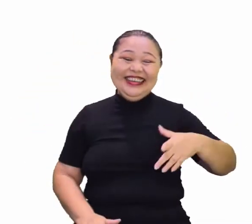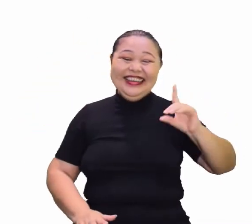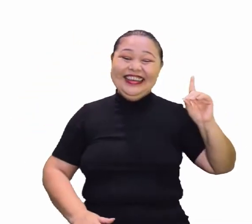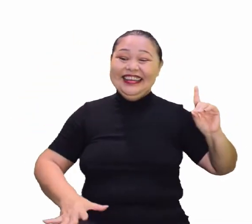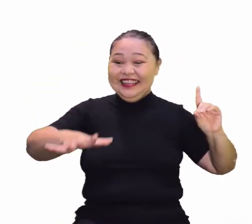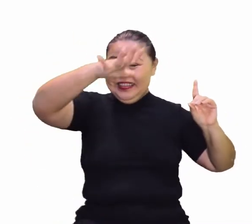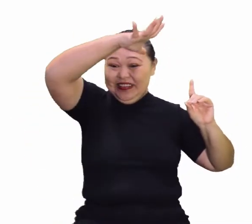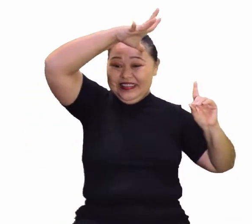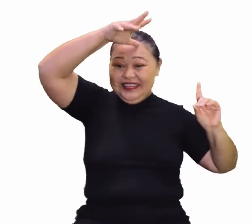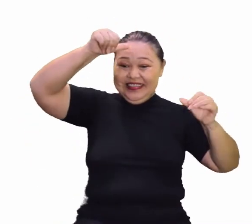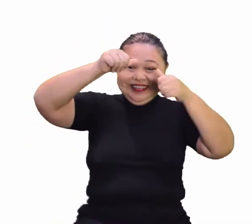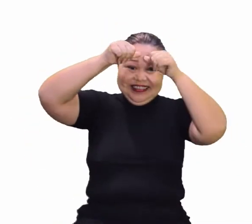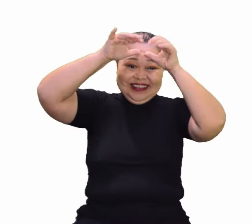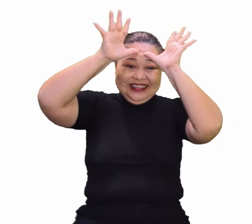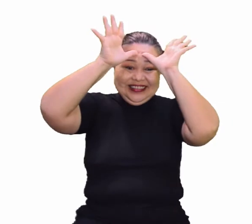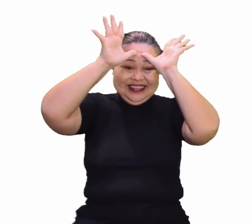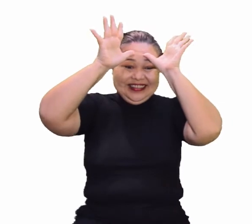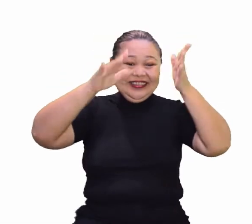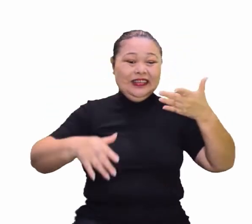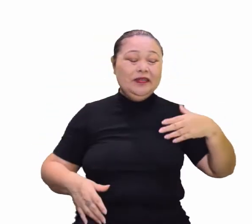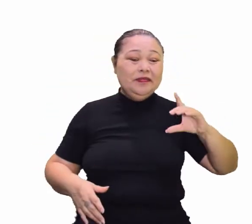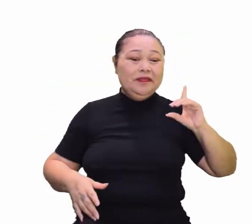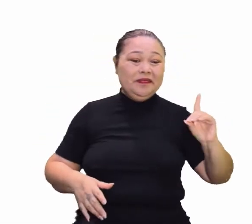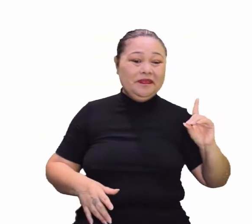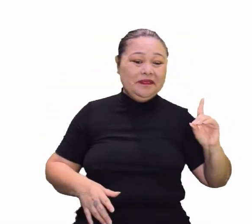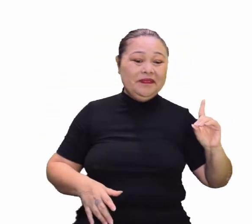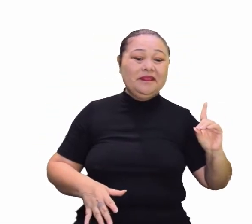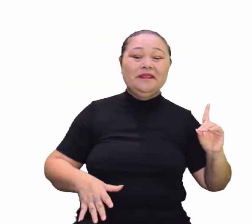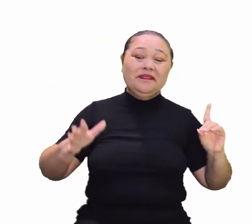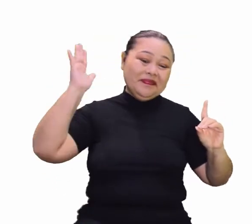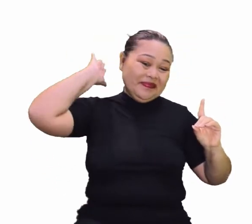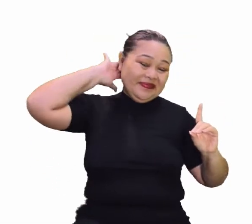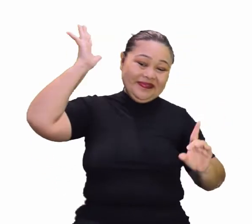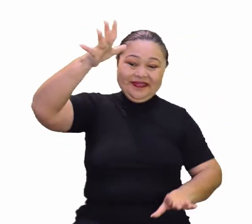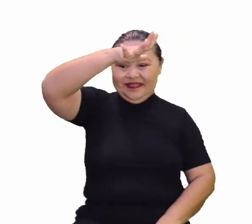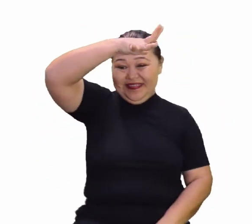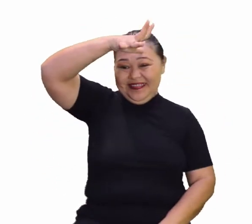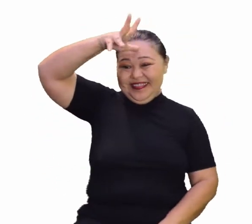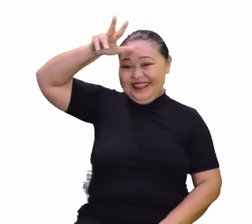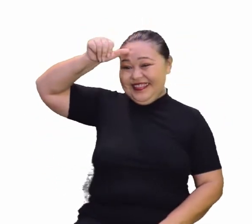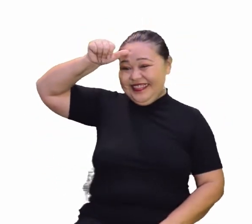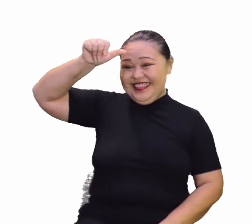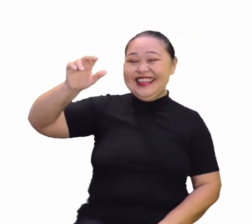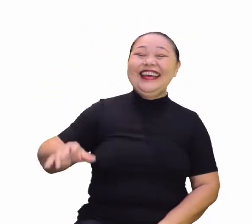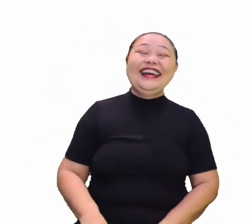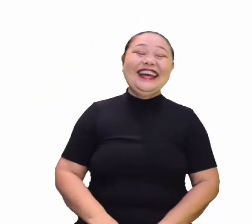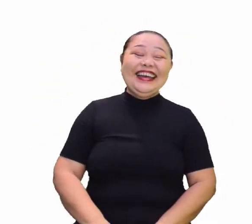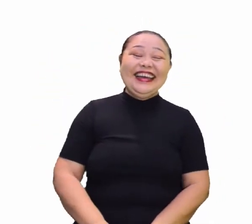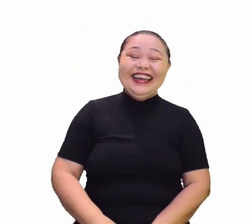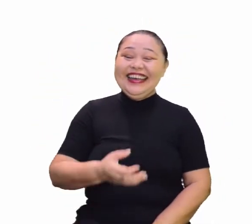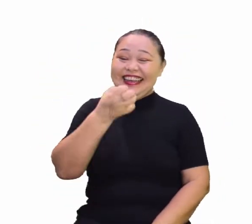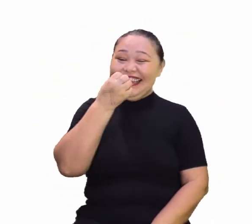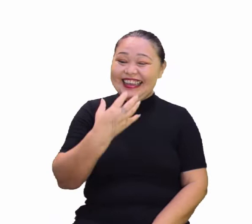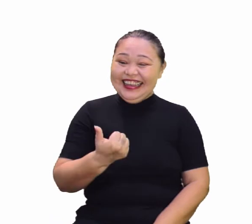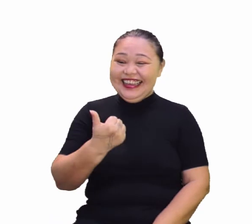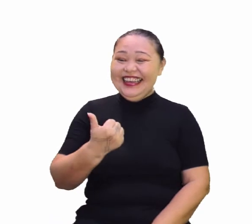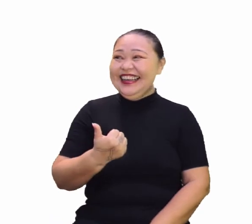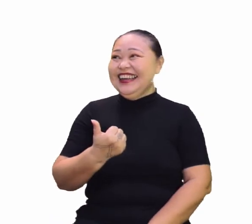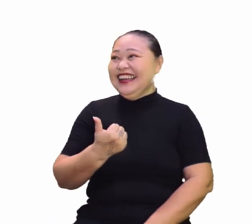Pará. D. Amazonas e Acre. E letra E. Pará e Amazonas. Bom, né? Bom